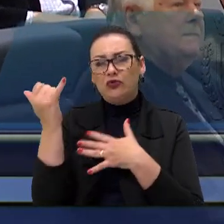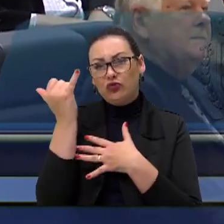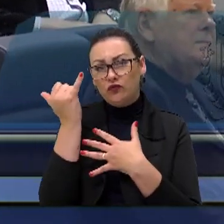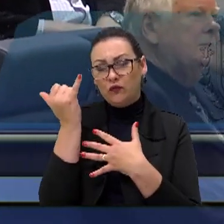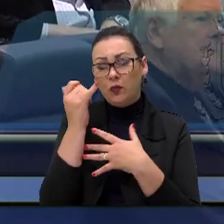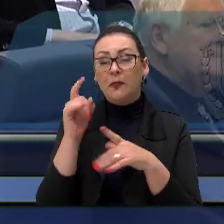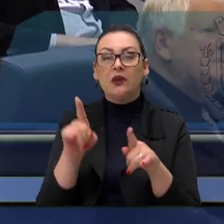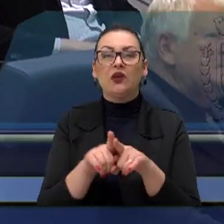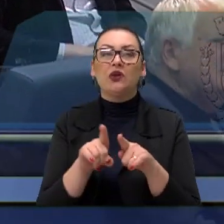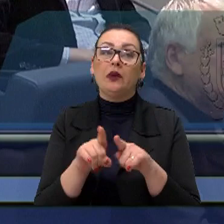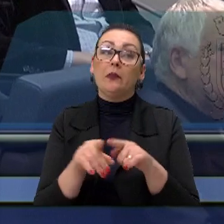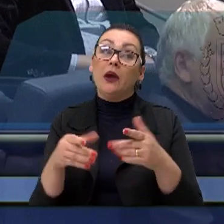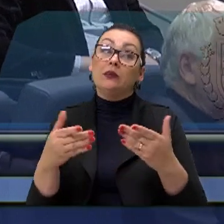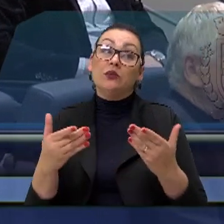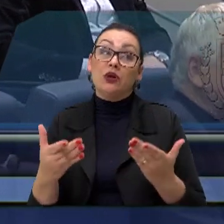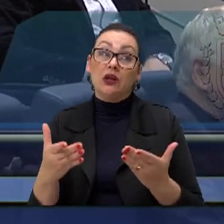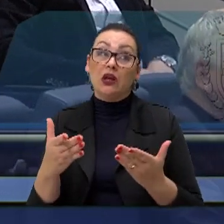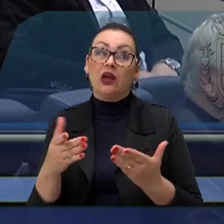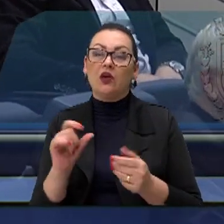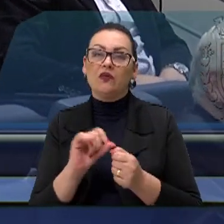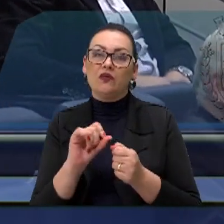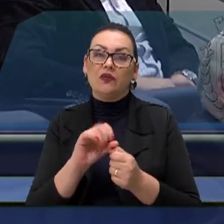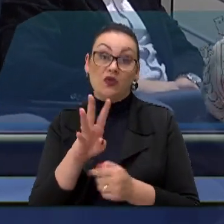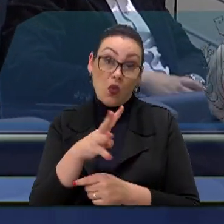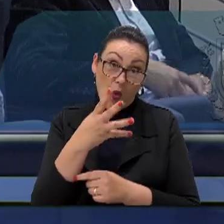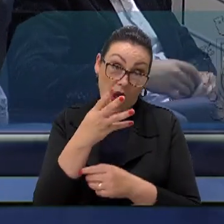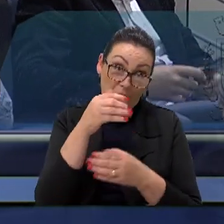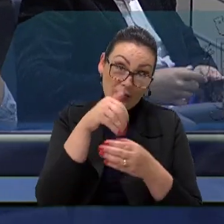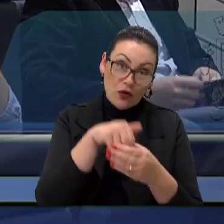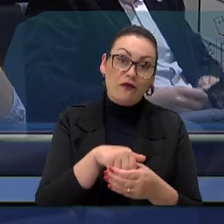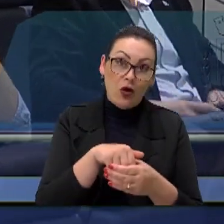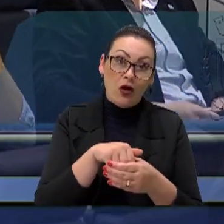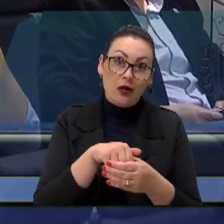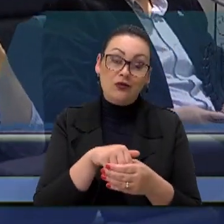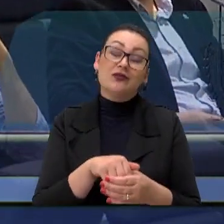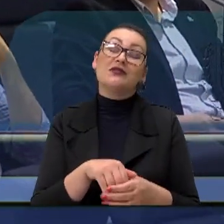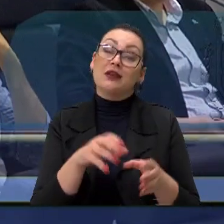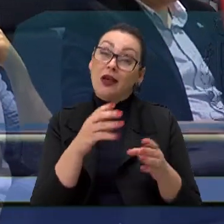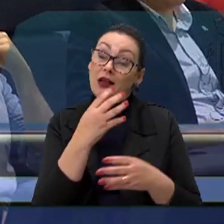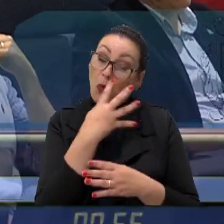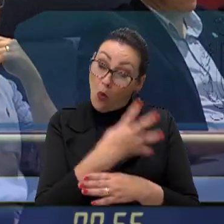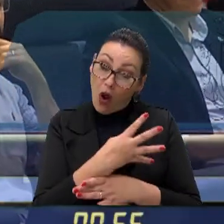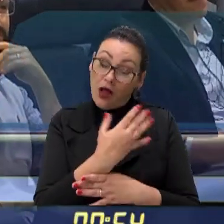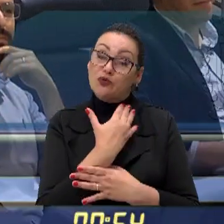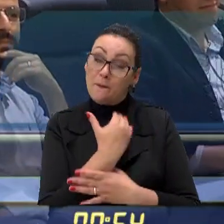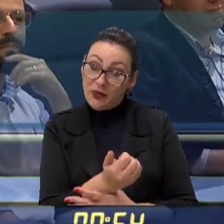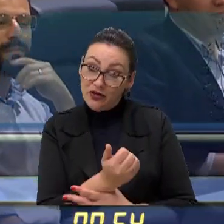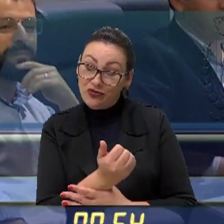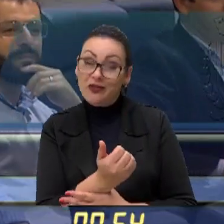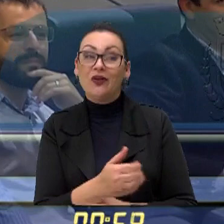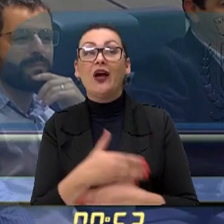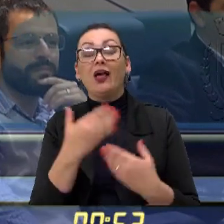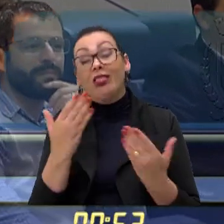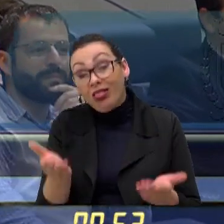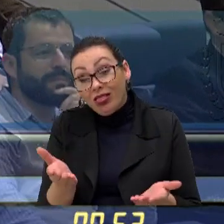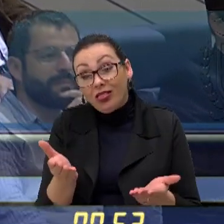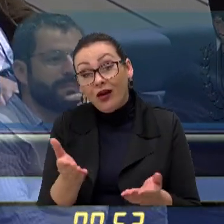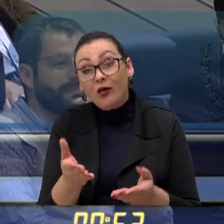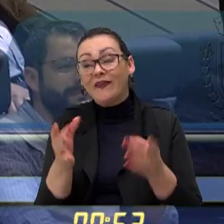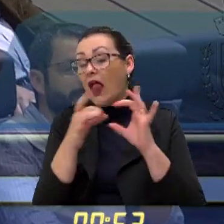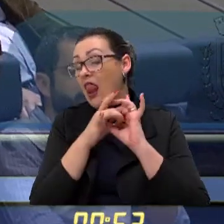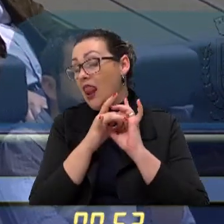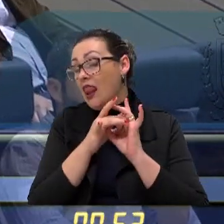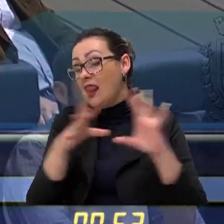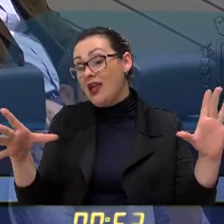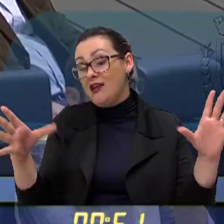aqui, afinal de contas eu fiz 4 votos lá, e esses 4 me pediram, eu tenho que honrar. Como está tudo